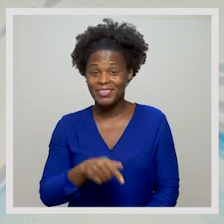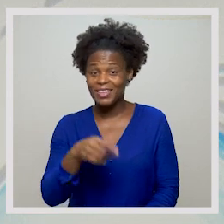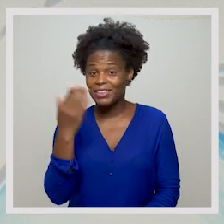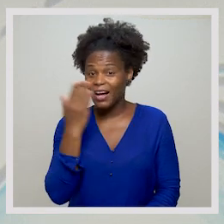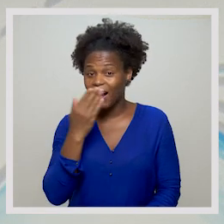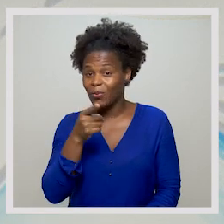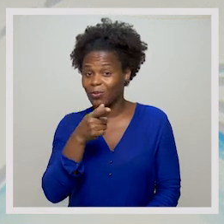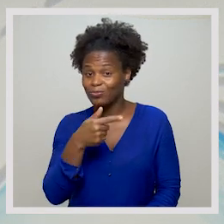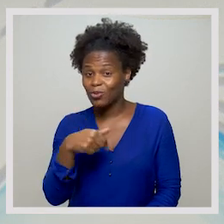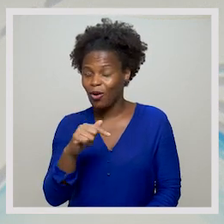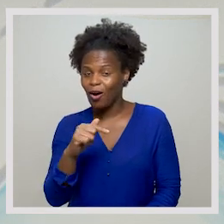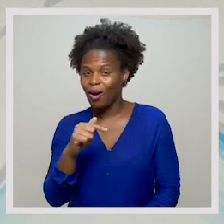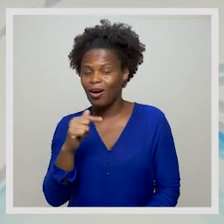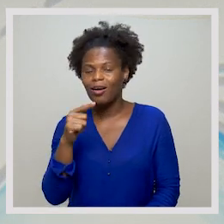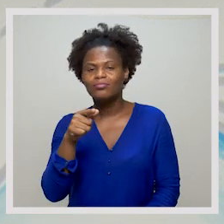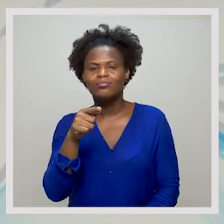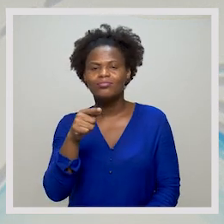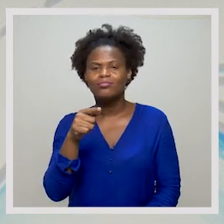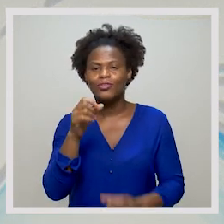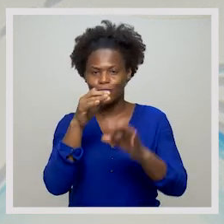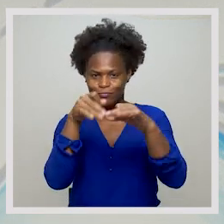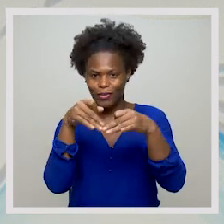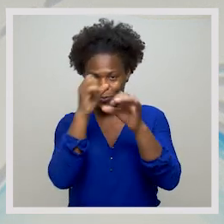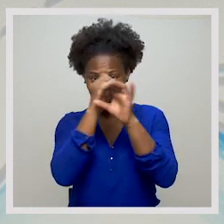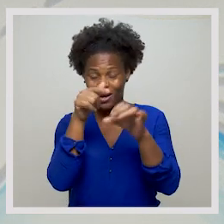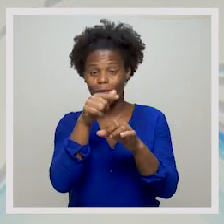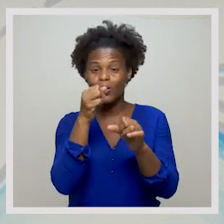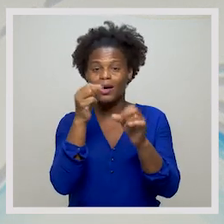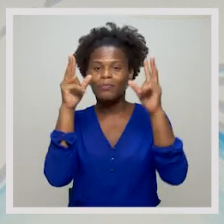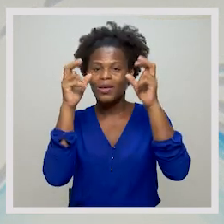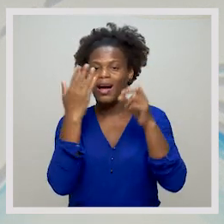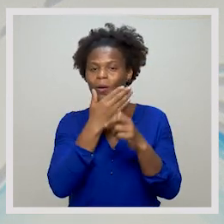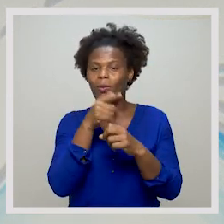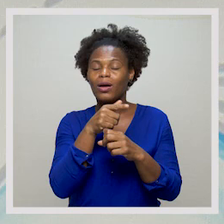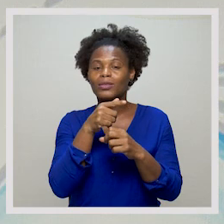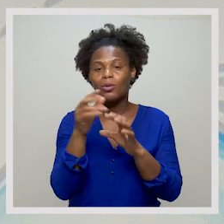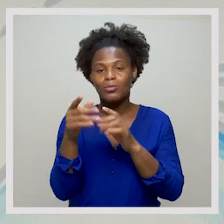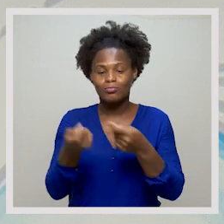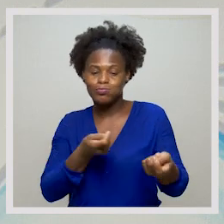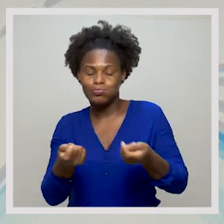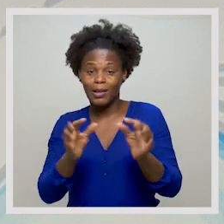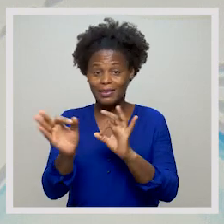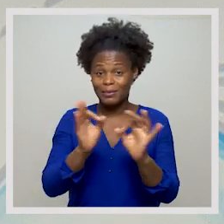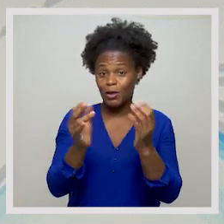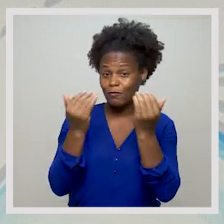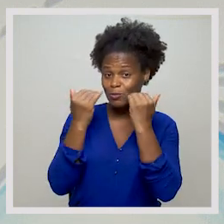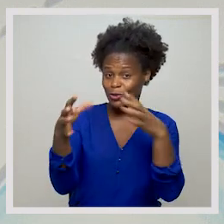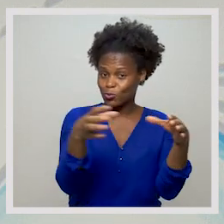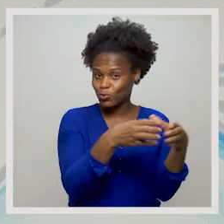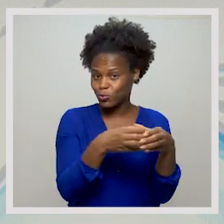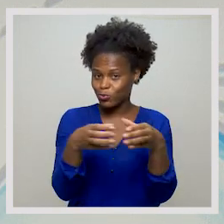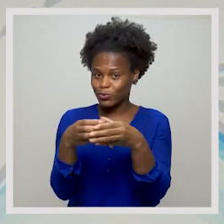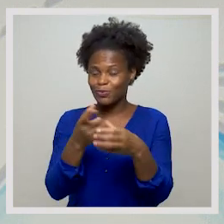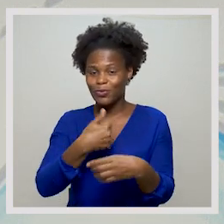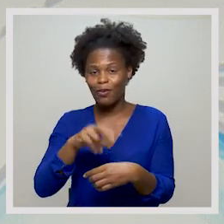Nesta aula, consolidamos o conteúdo sobre organização e tratamento de dados